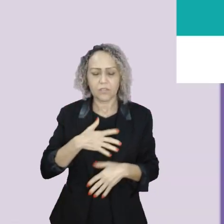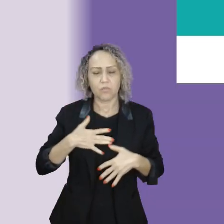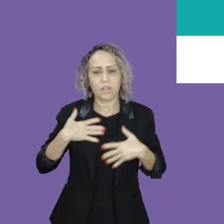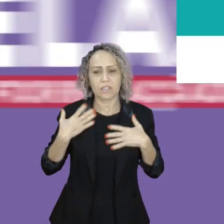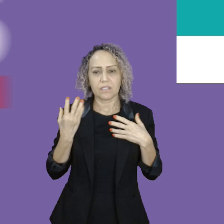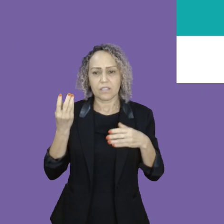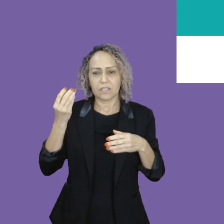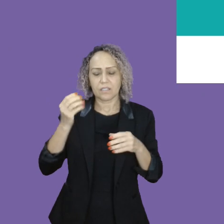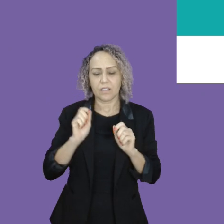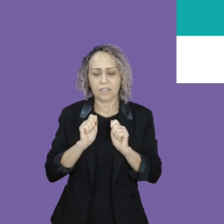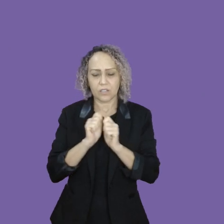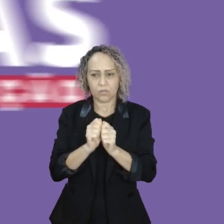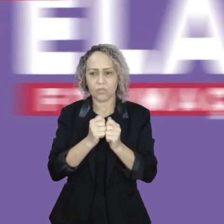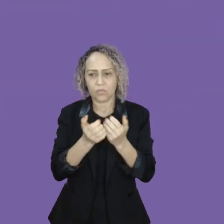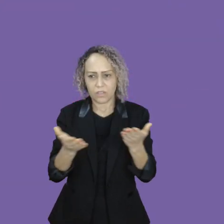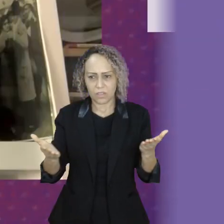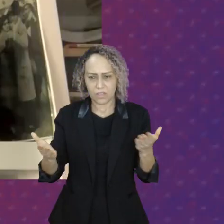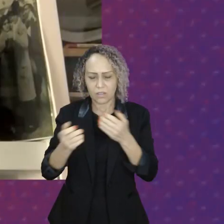abraço.